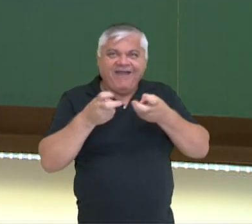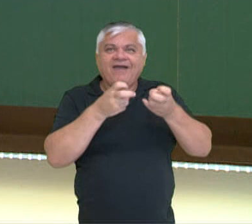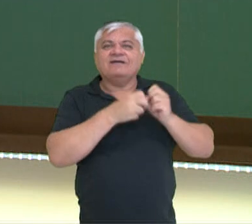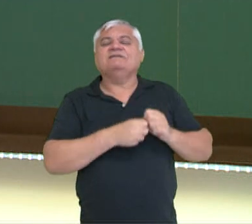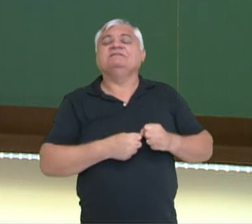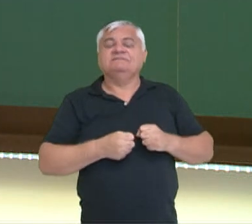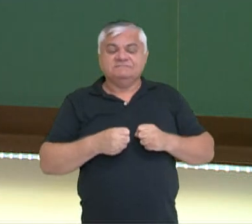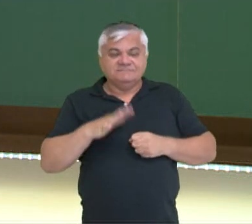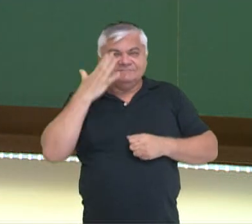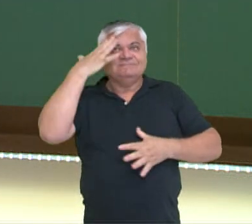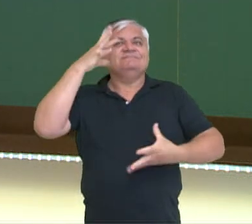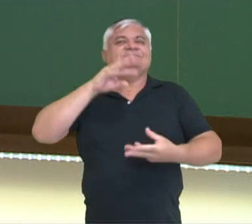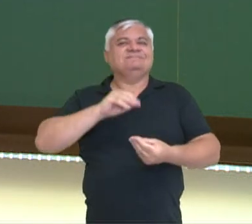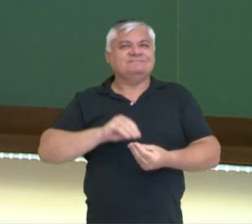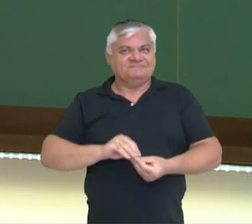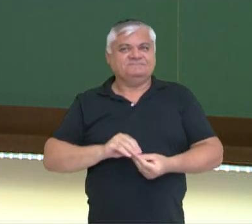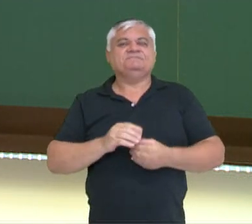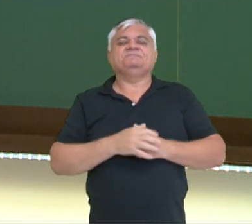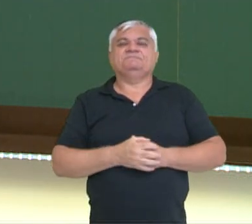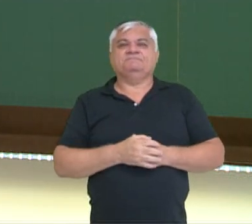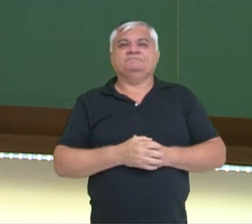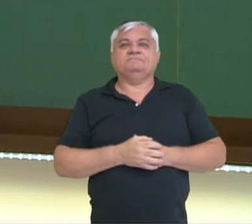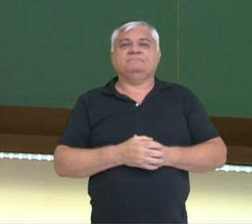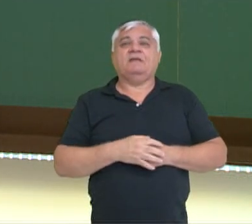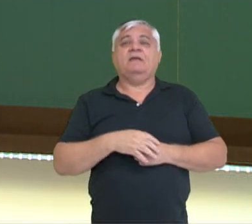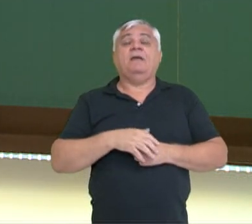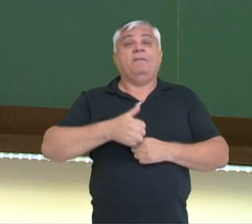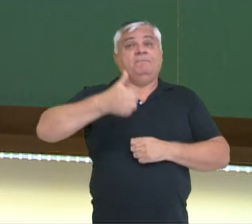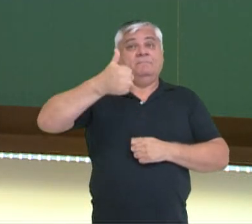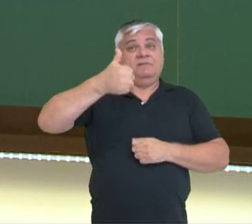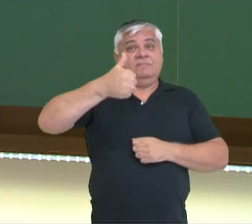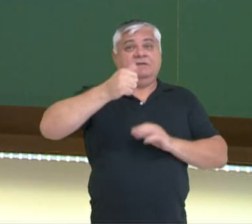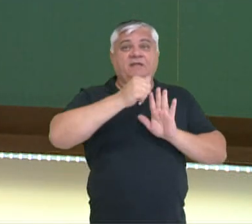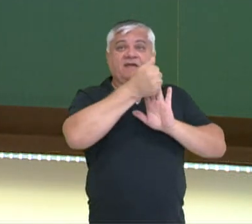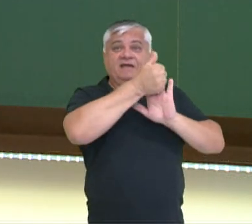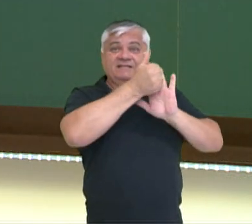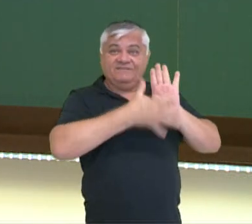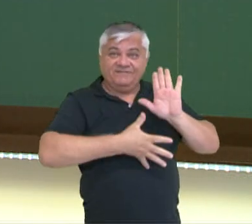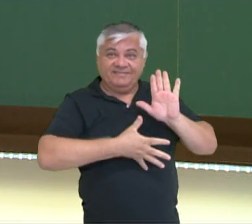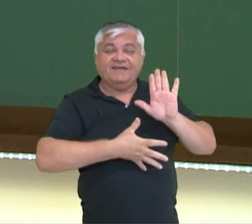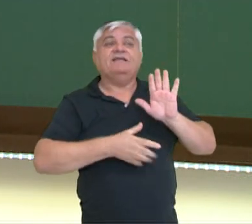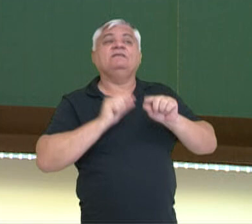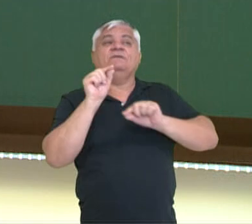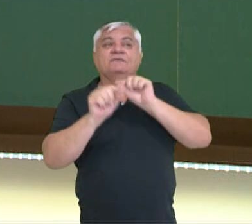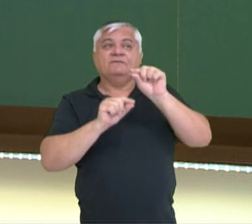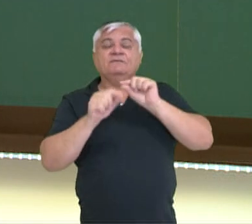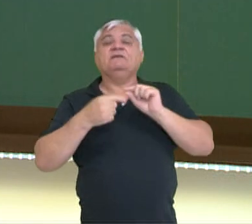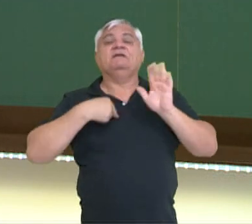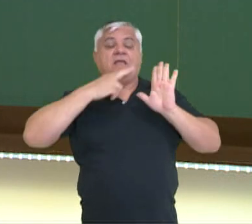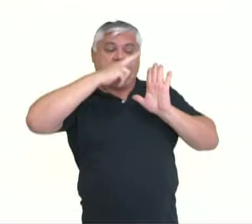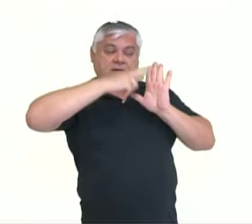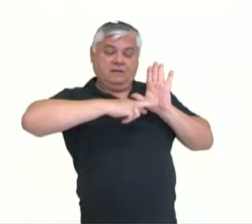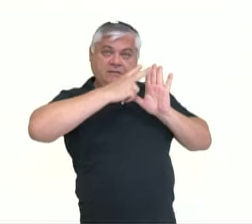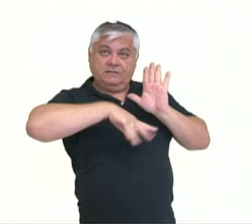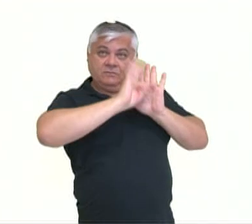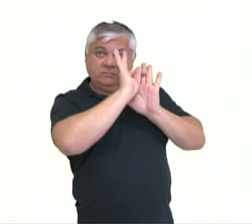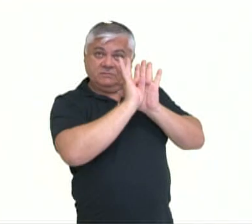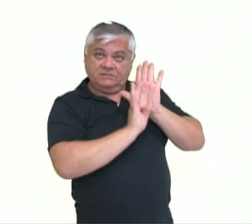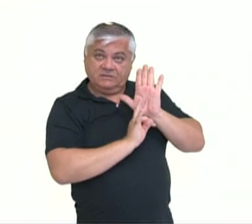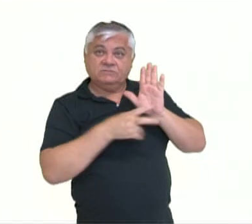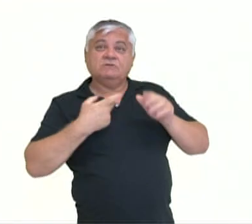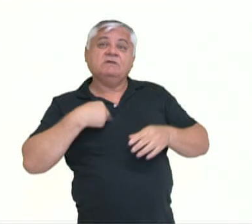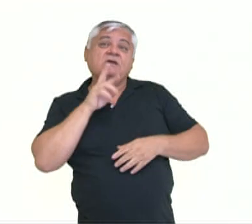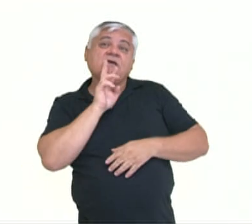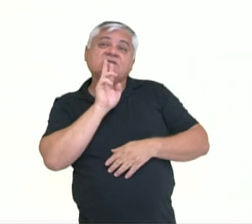leitura. Bien? Vamos para a primeira atividade. Lee estes versos e responde à pergunta. Viajar